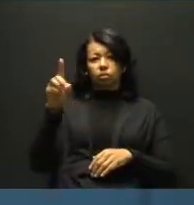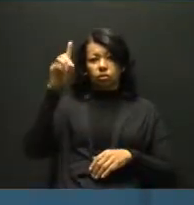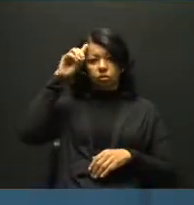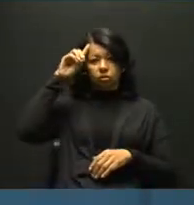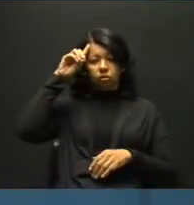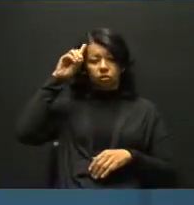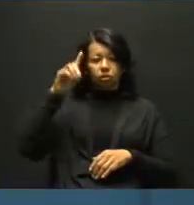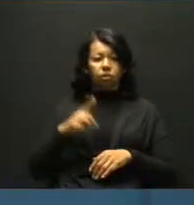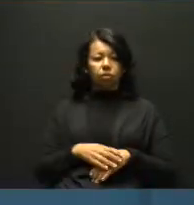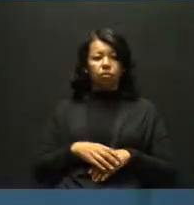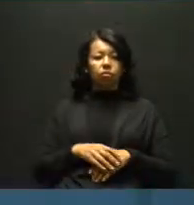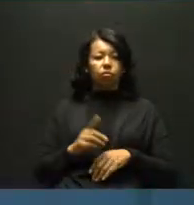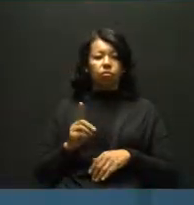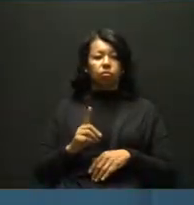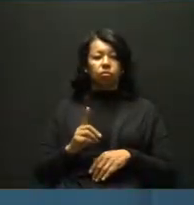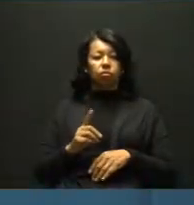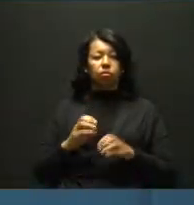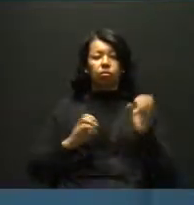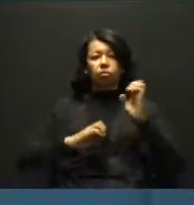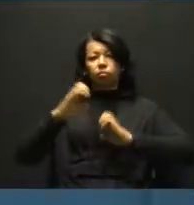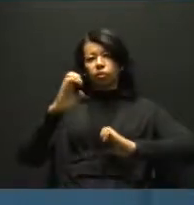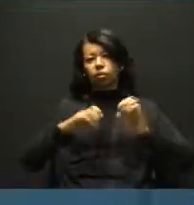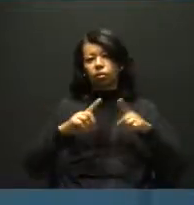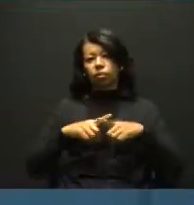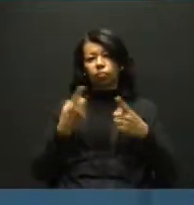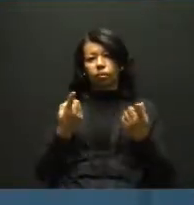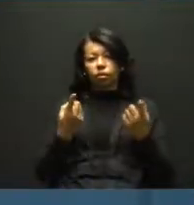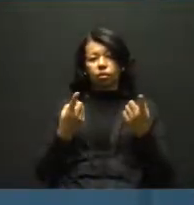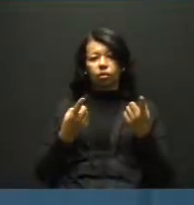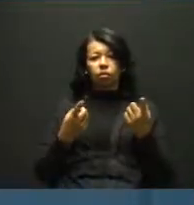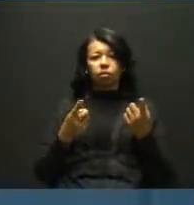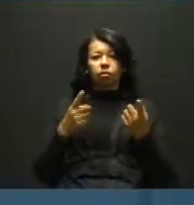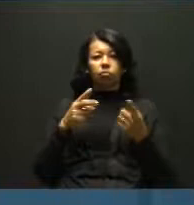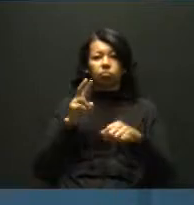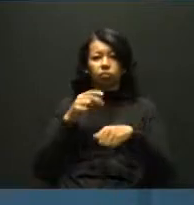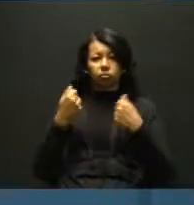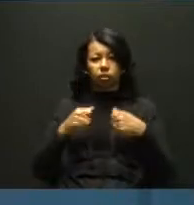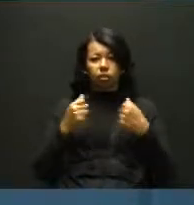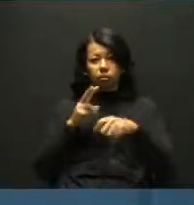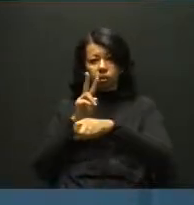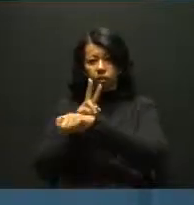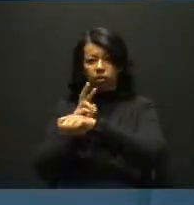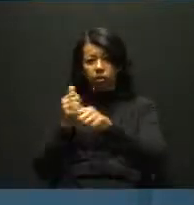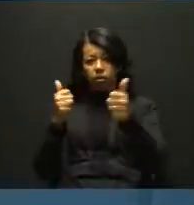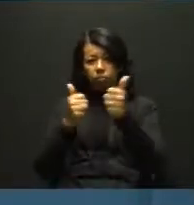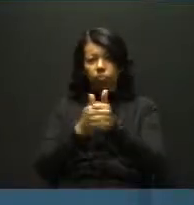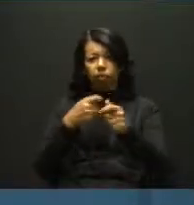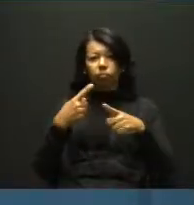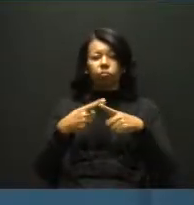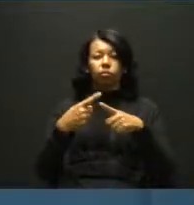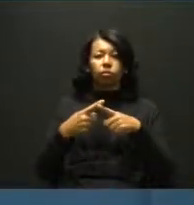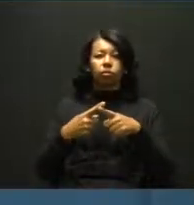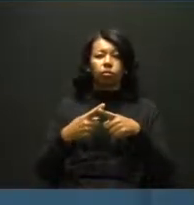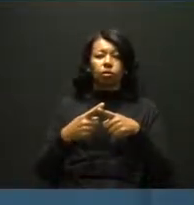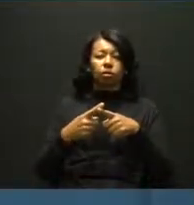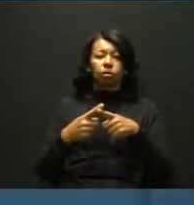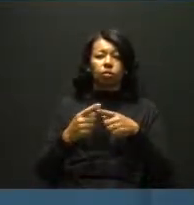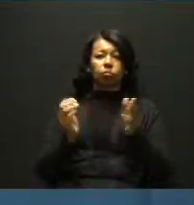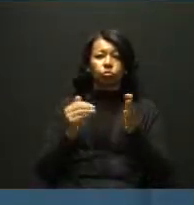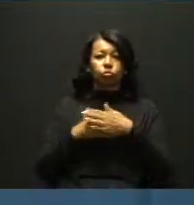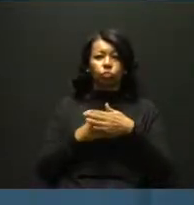nenhum crime a empresa tem que fiscalizar mais de perto porque nos foi legado algumas informações